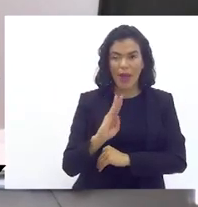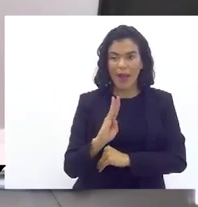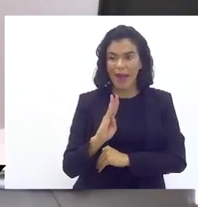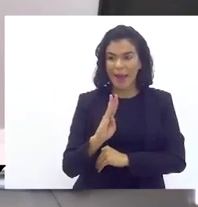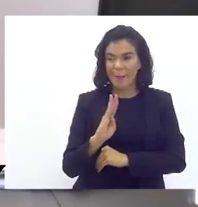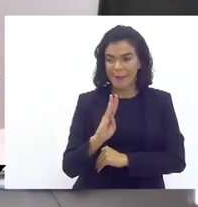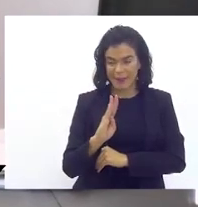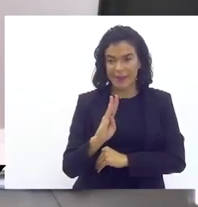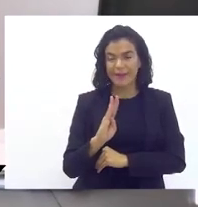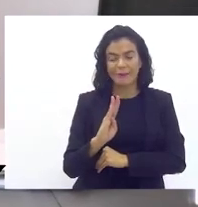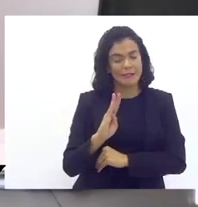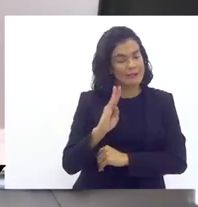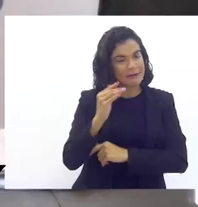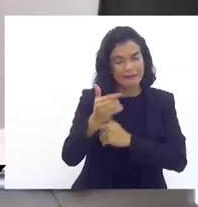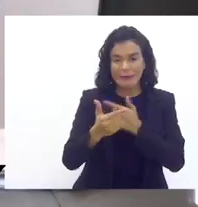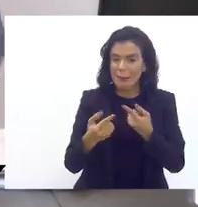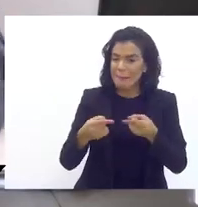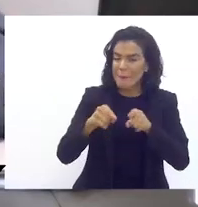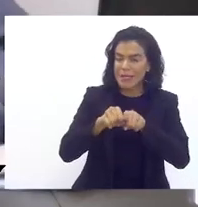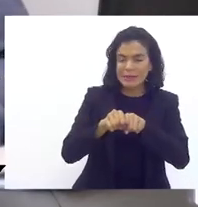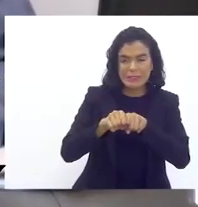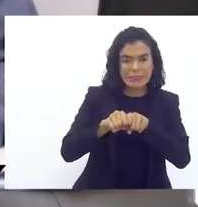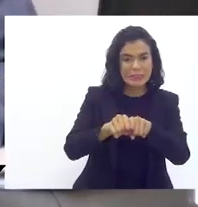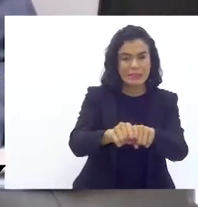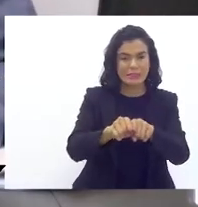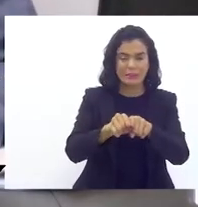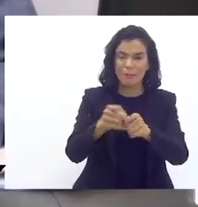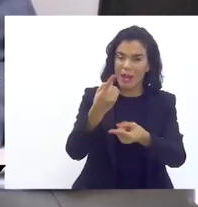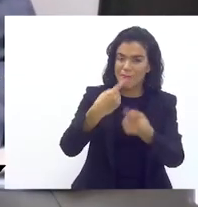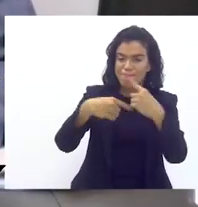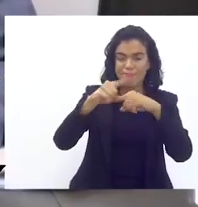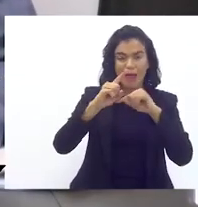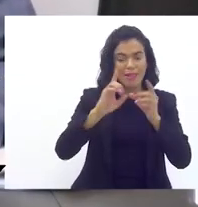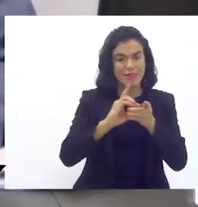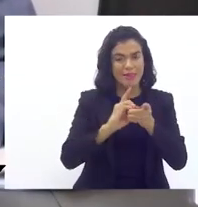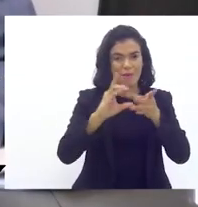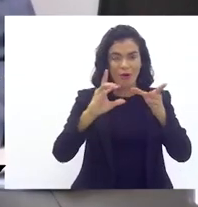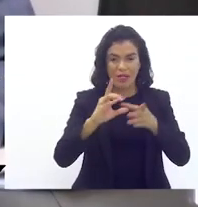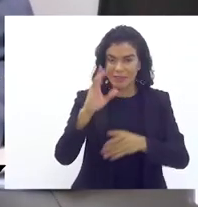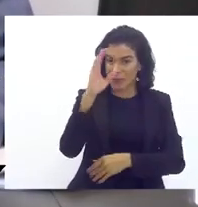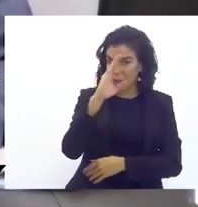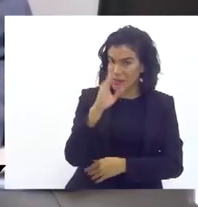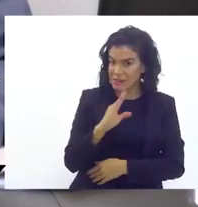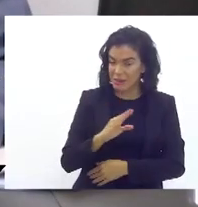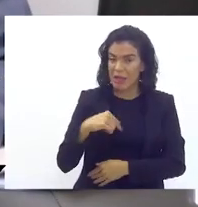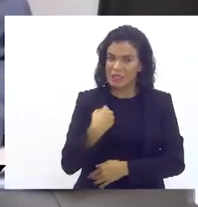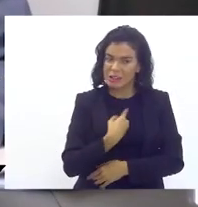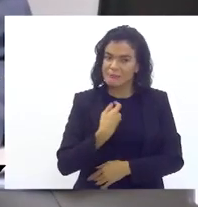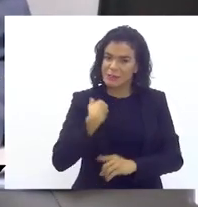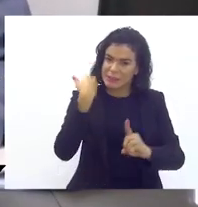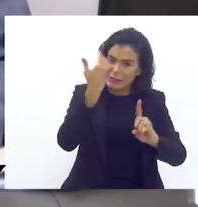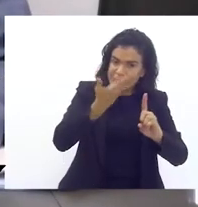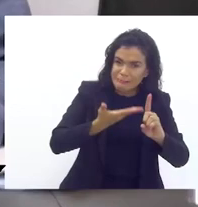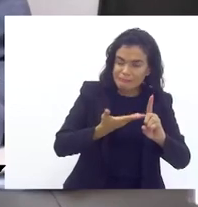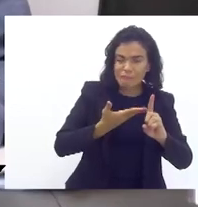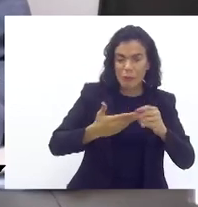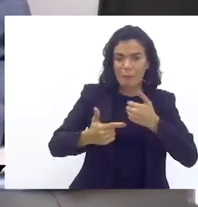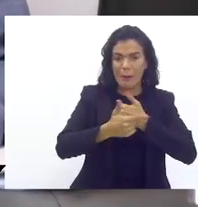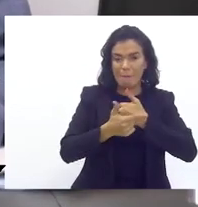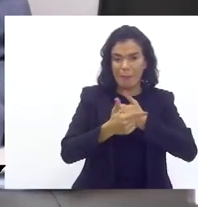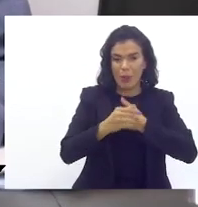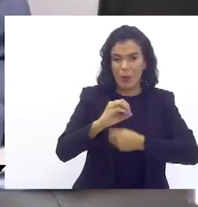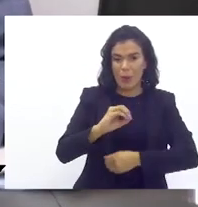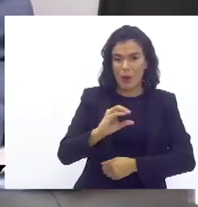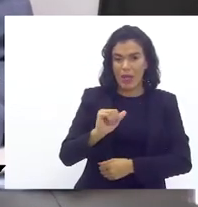do Brasil nossa parceira desde as lutas pela redemocratização do país nós temos sempre que reconhecer o papel da OAB